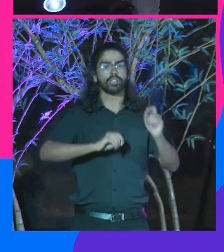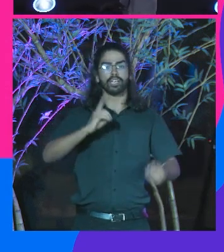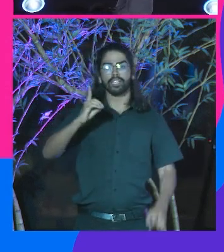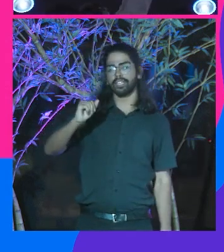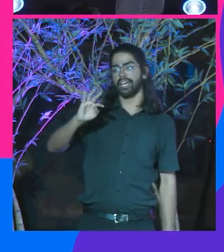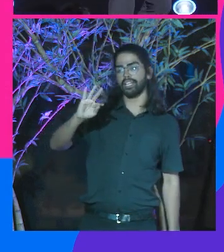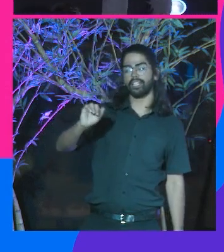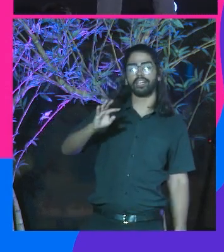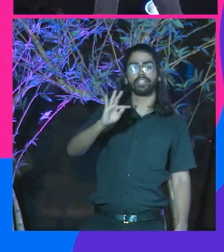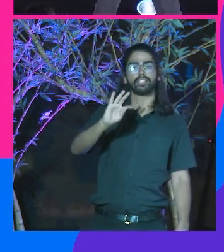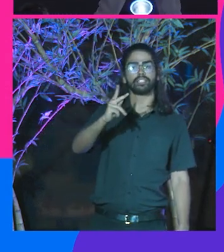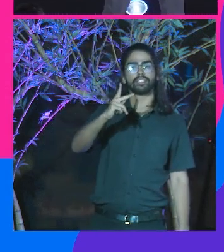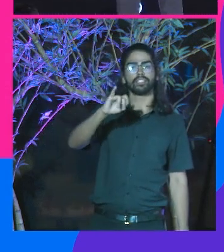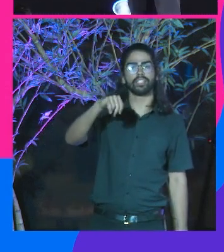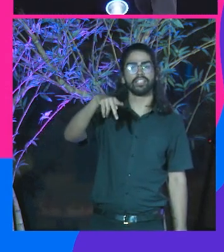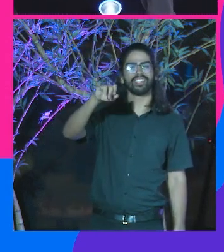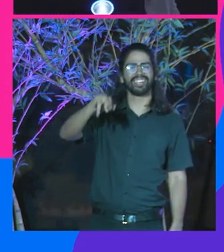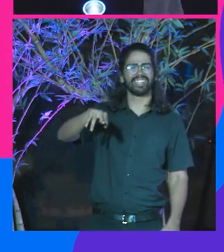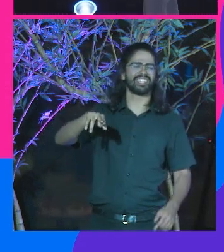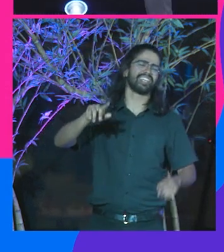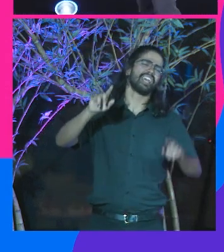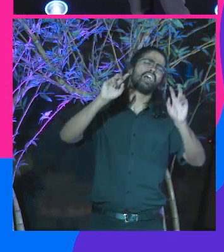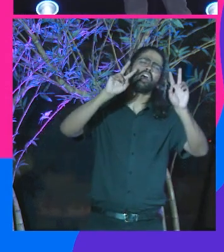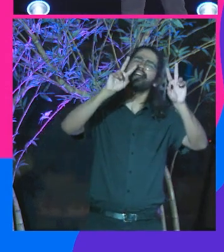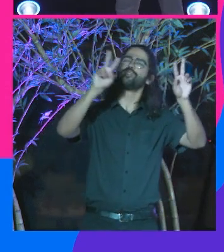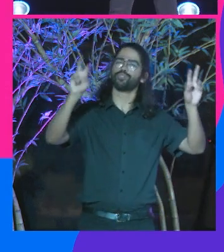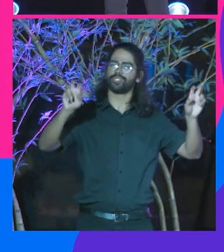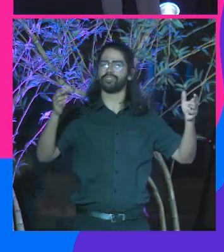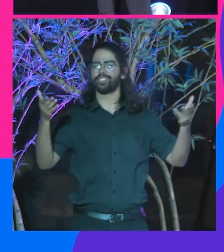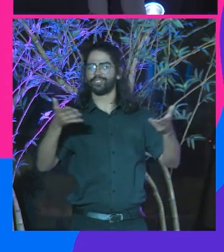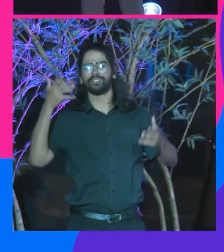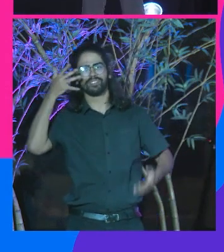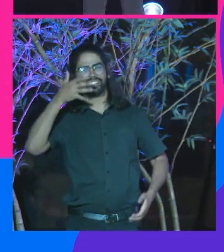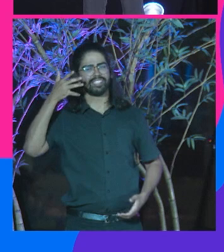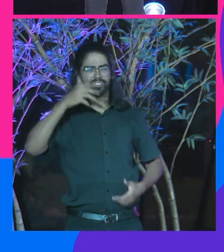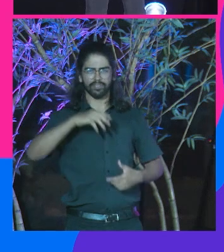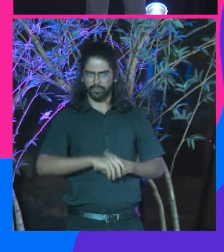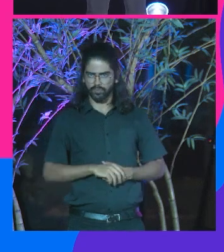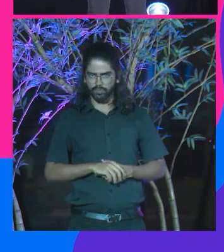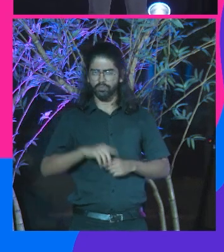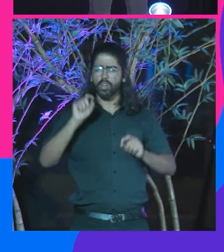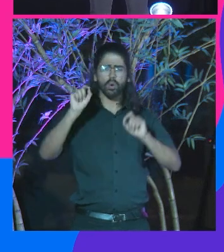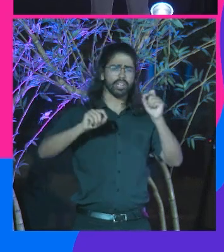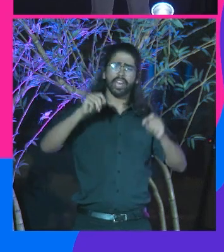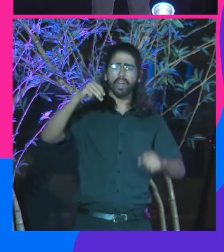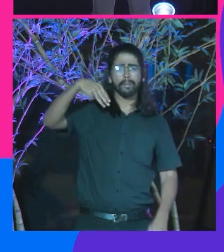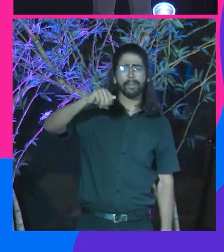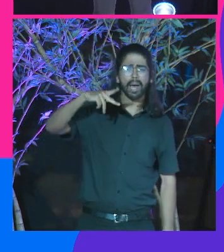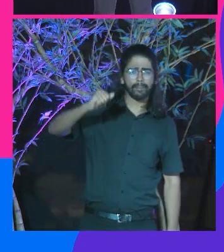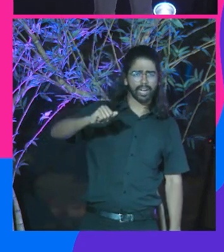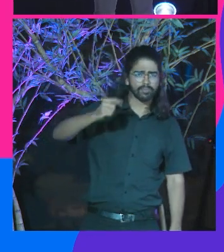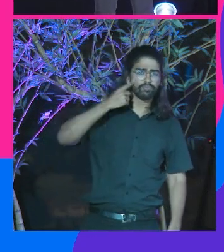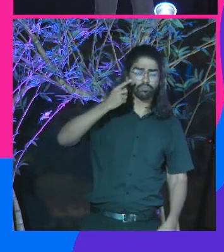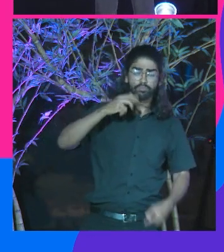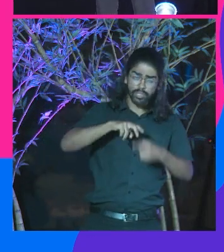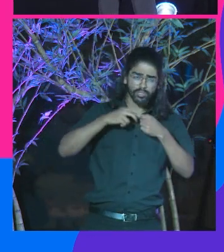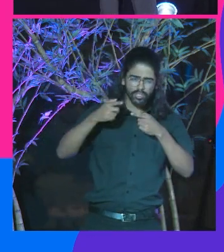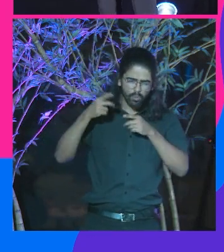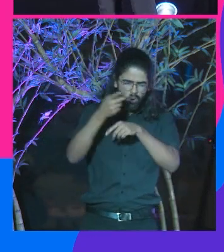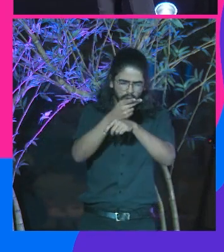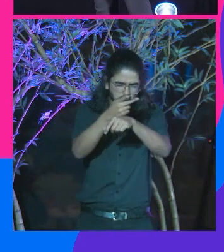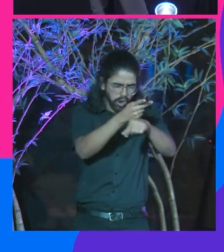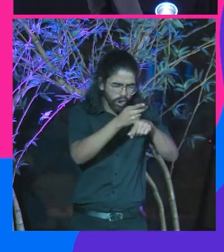Thinking. Inclusive é o nome, título da nossa conversa aqui. Ele é um mapa, e por isso que eu falei navegação.